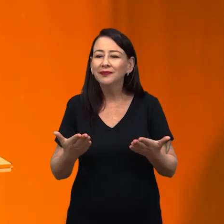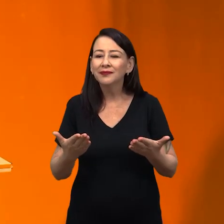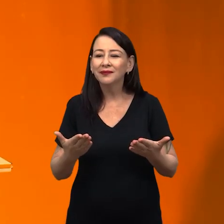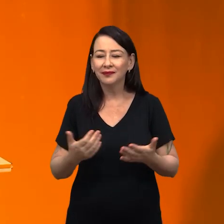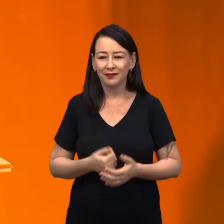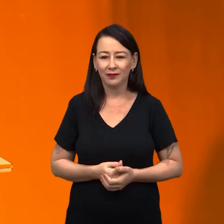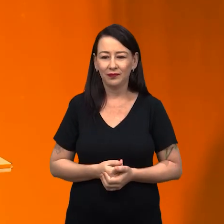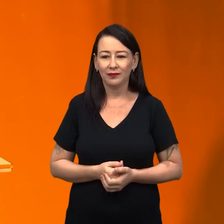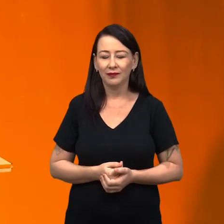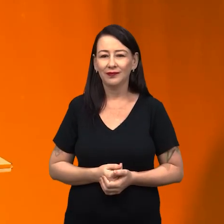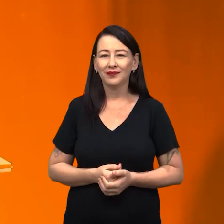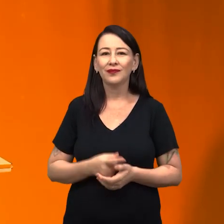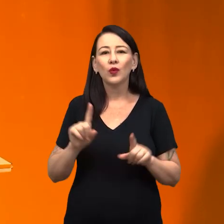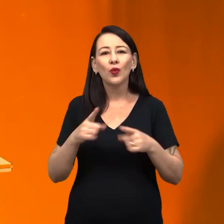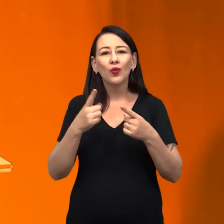questão, né,